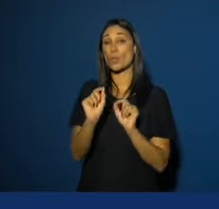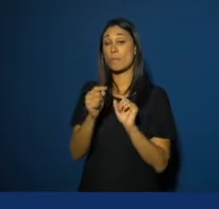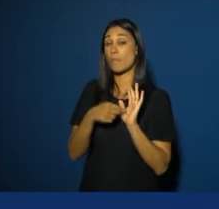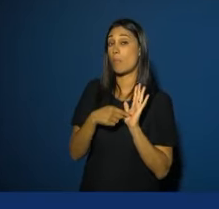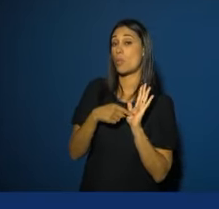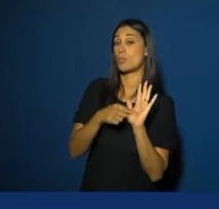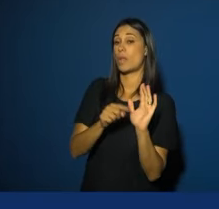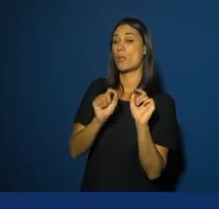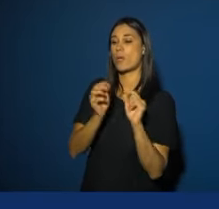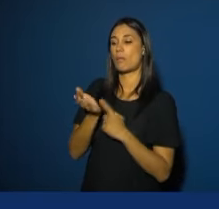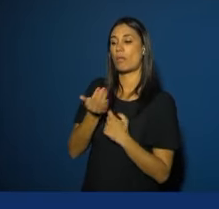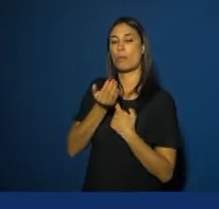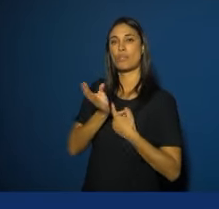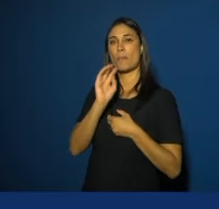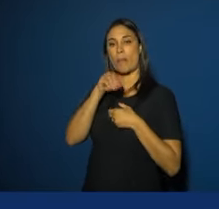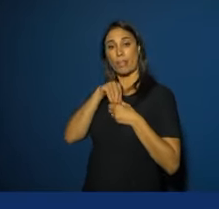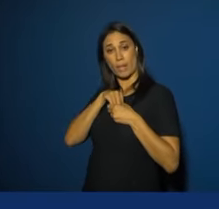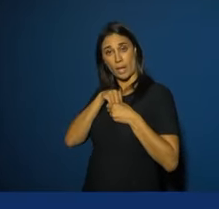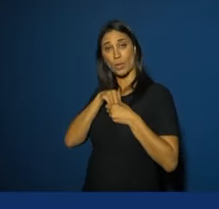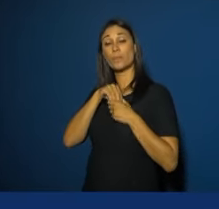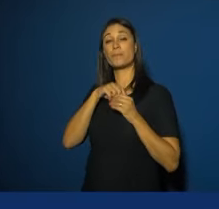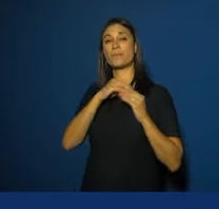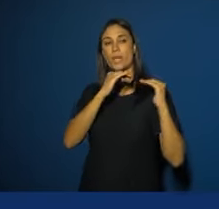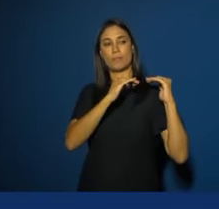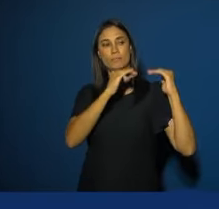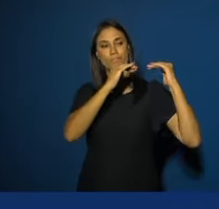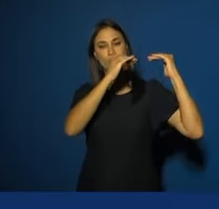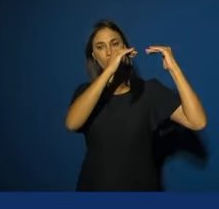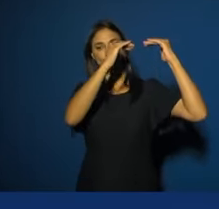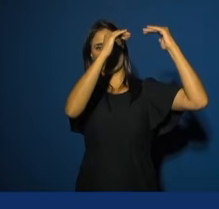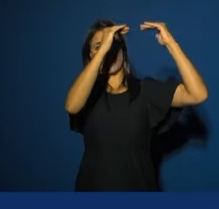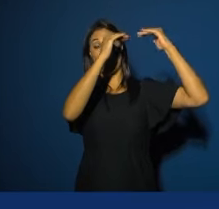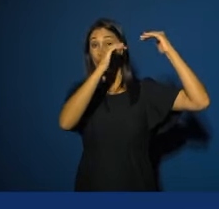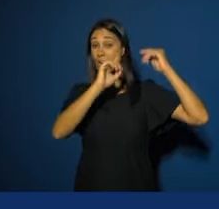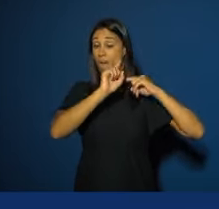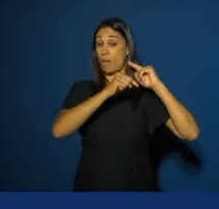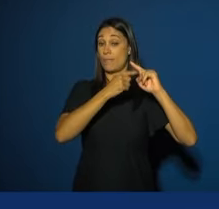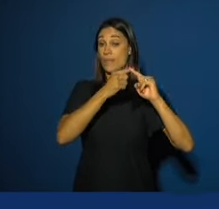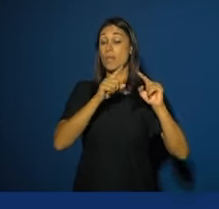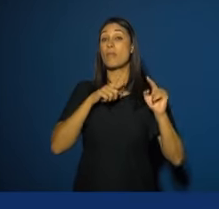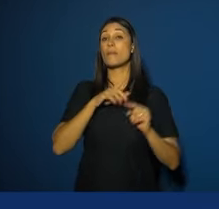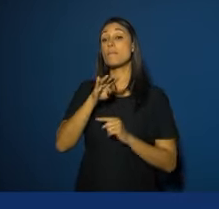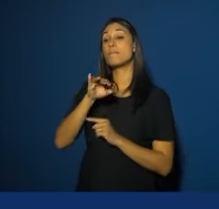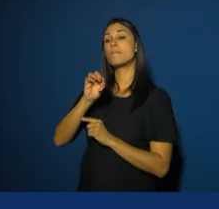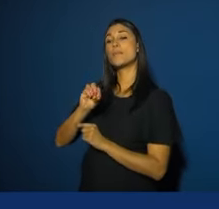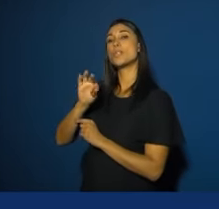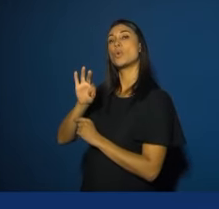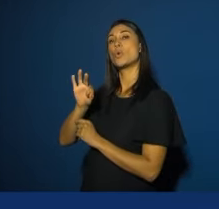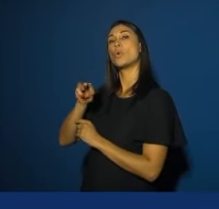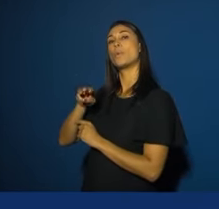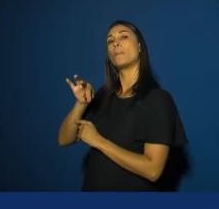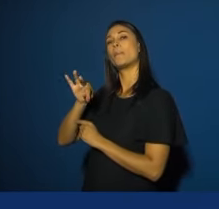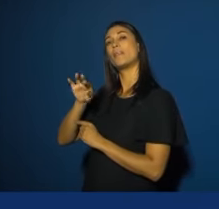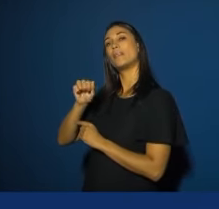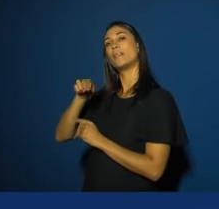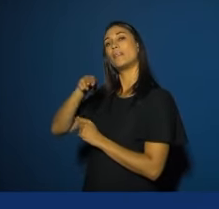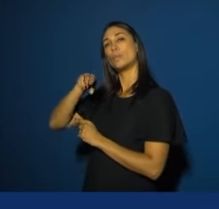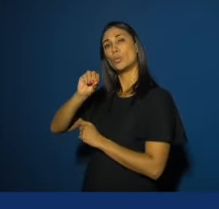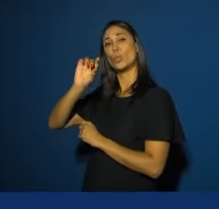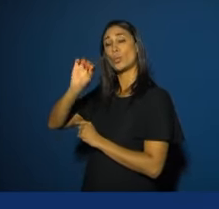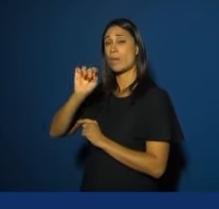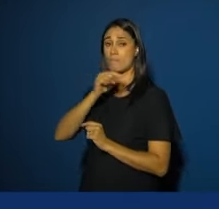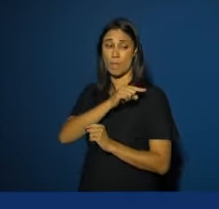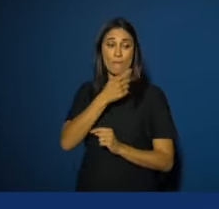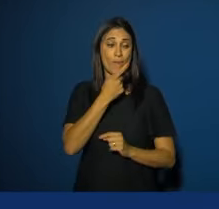trazer essa tecnologia em escala, né? Fazendo isso várias vezes. E o biometano traz também uma possibilidade de completar o que o